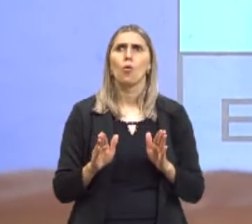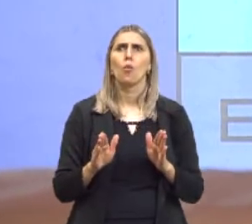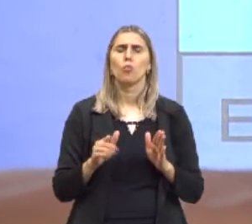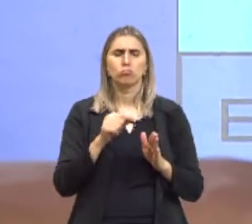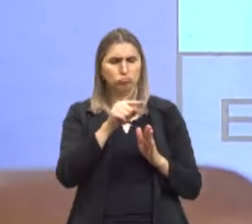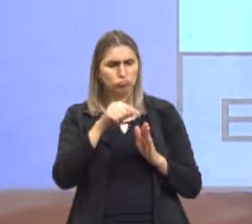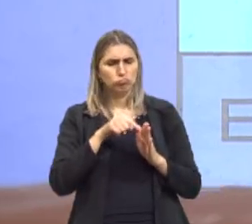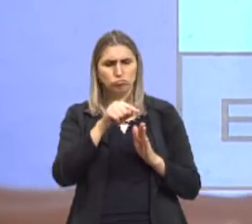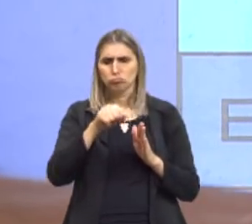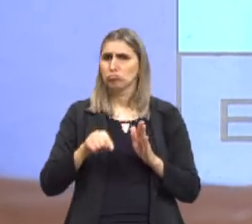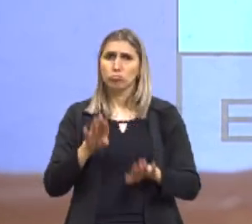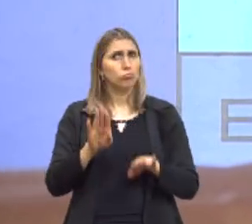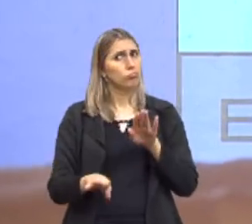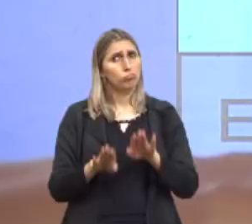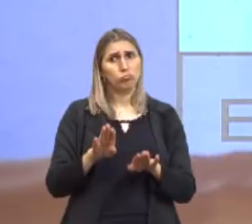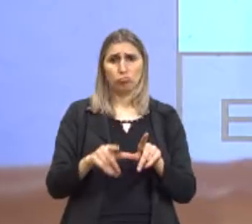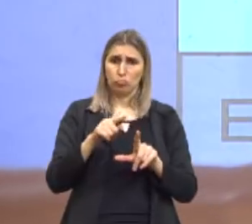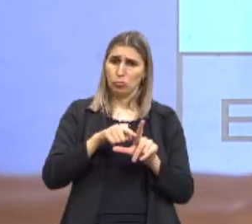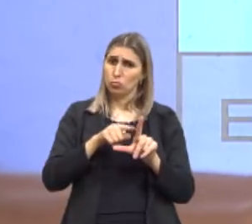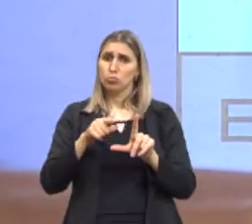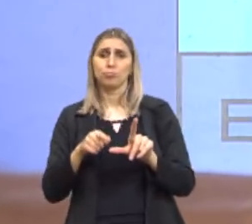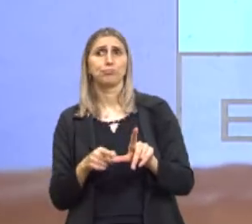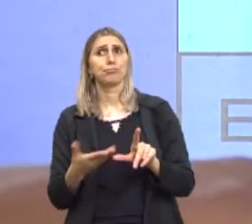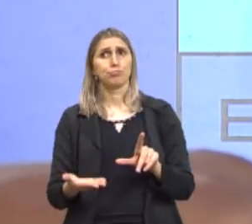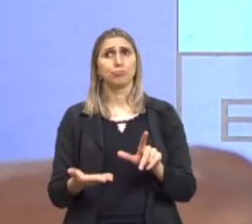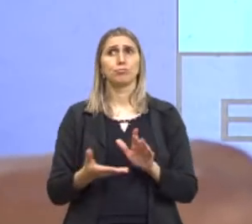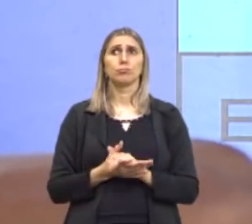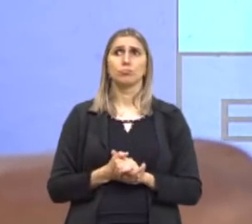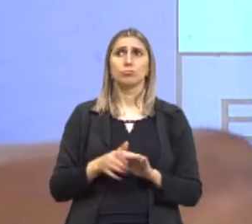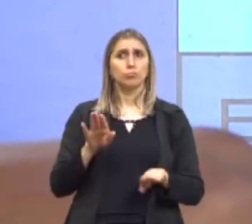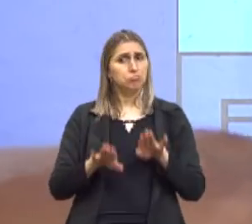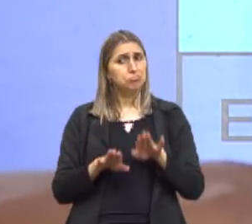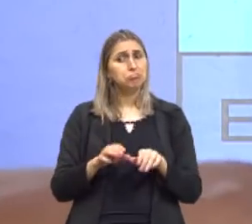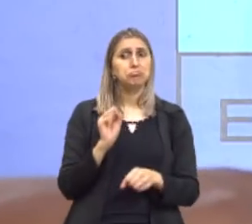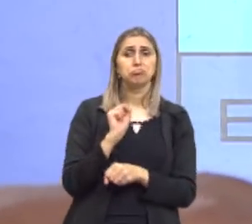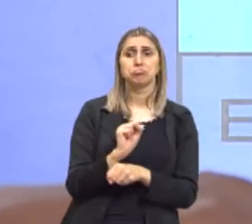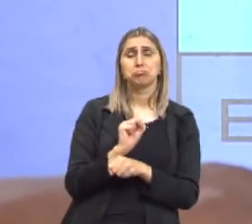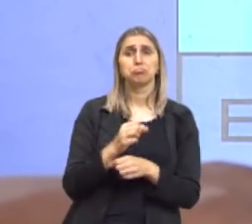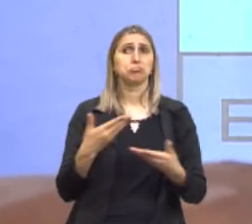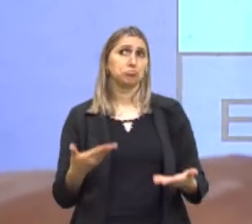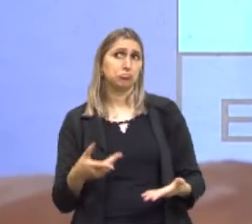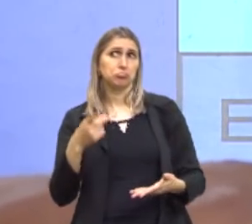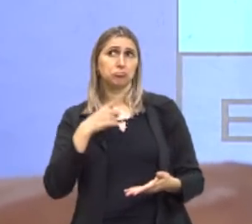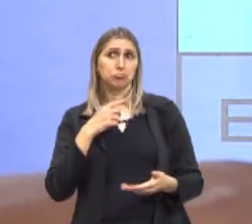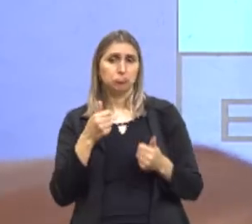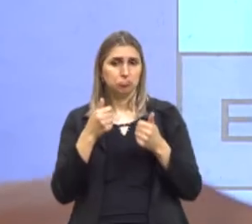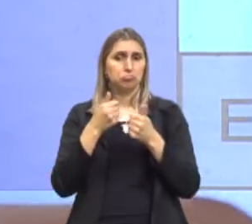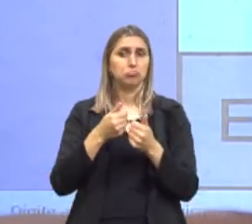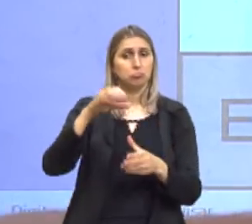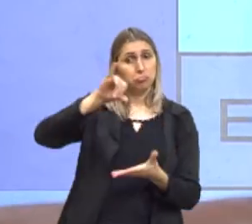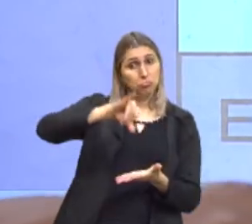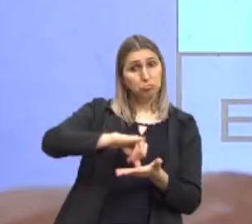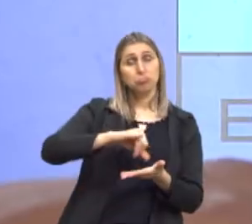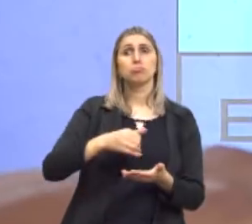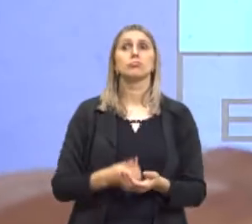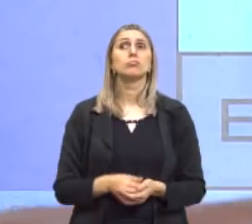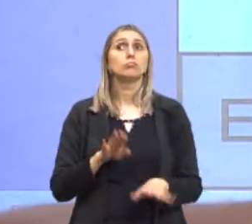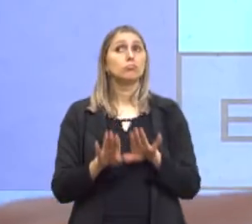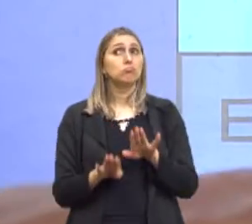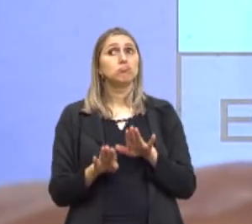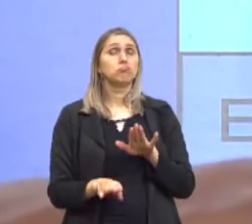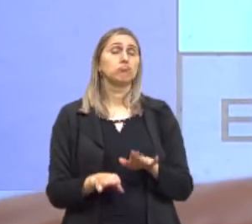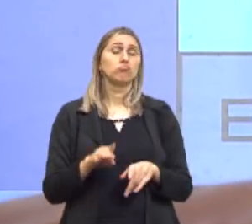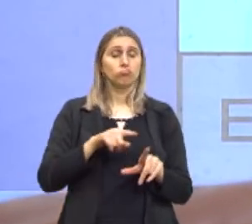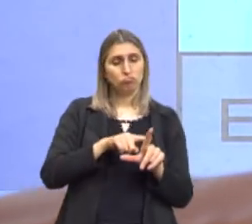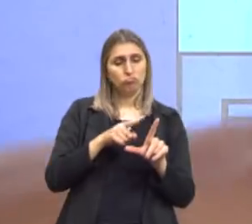ângulo? Depende do ângulo, né? Depende da posição aqui também, se estiver bem centralizado, mas depende do